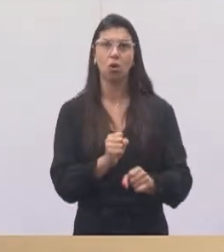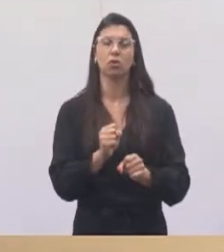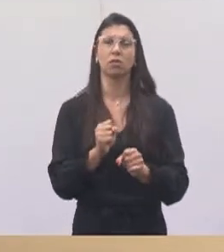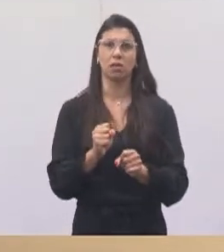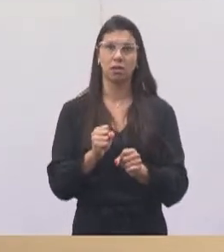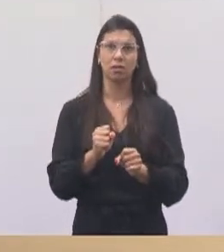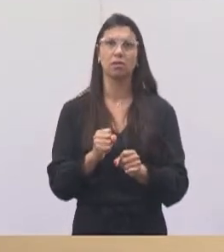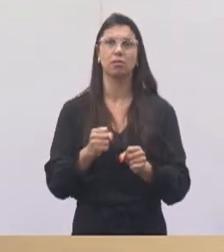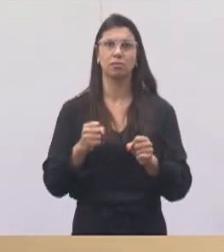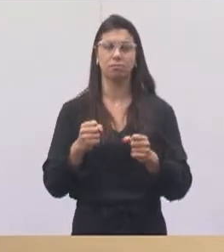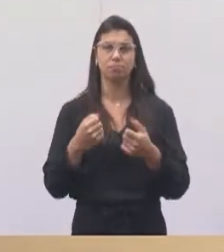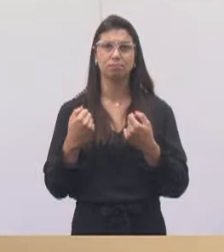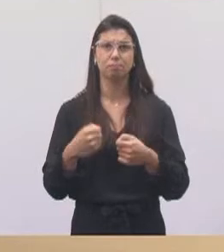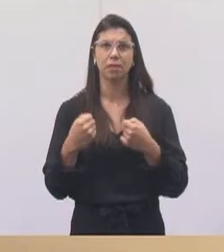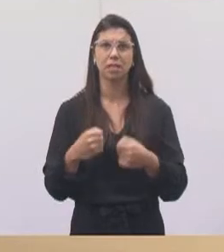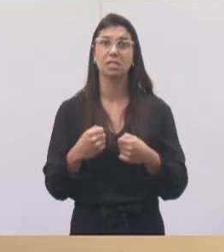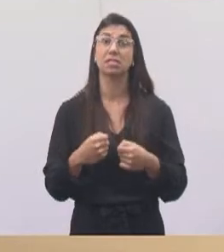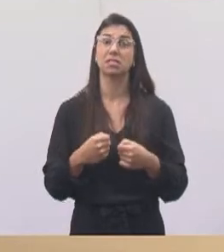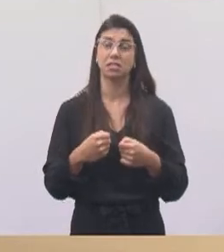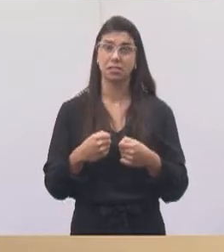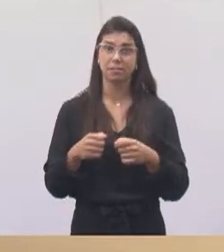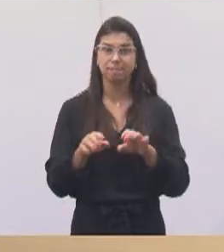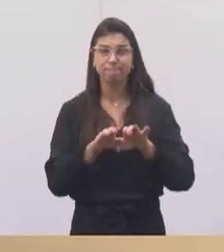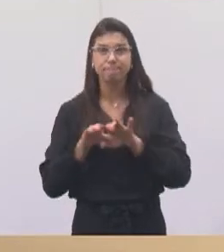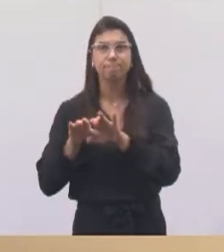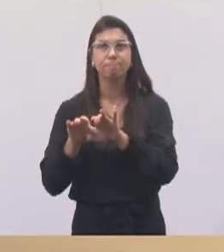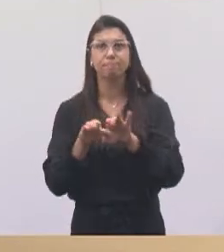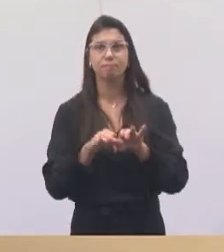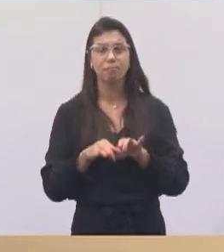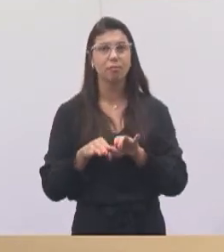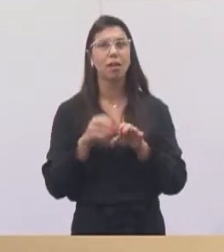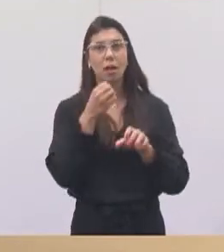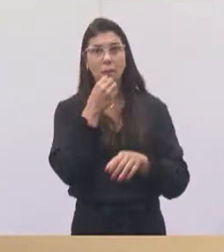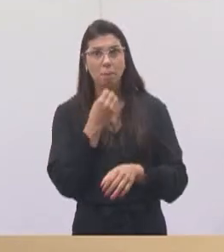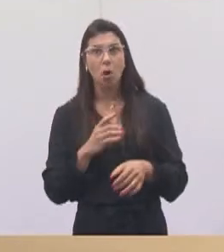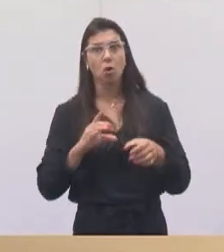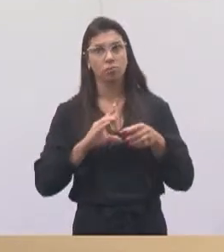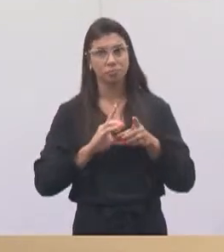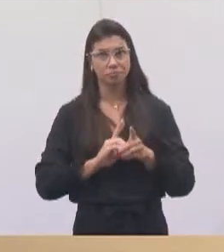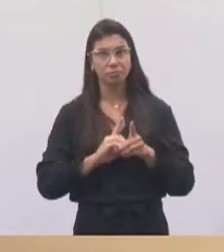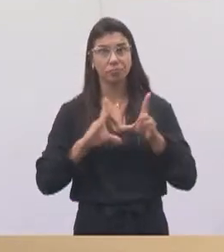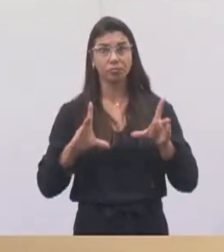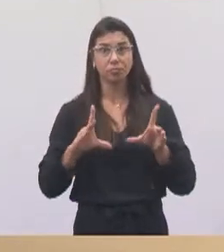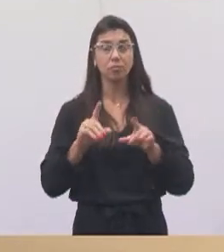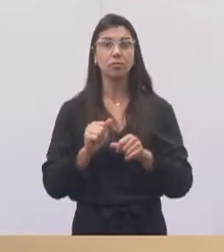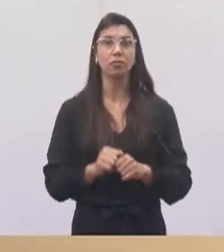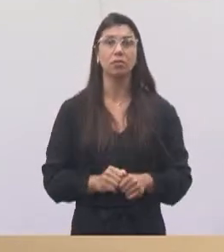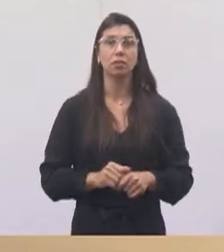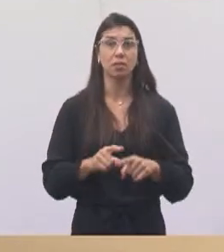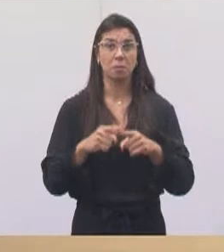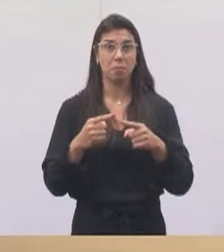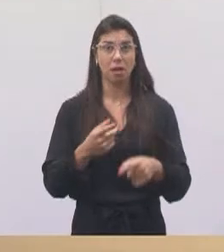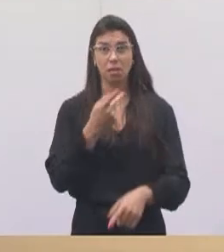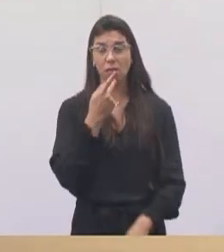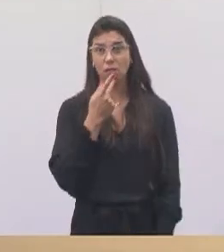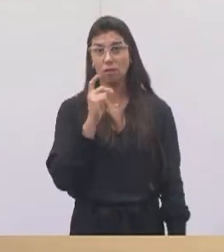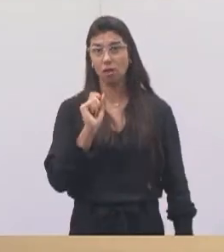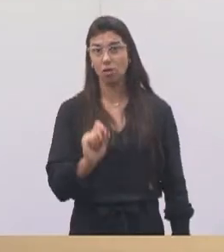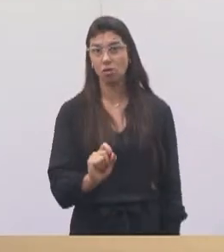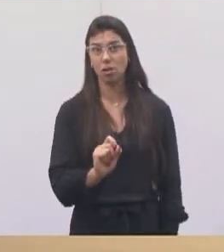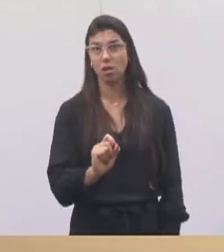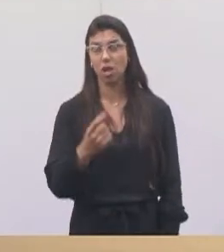ele é saudável para a nossa democracia. Agora, mas falo para você, Roninha, a gente tem que